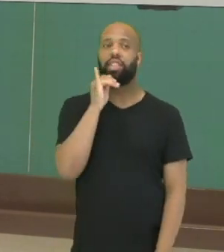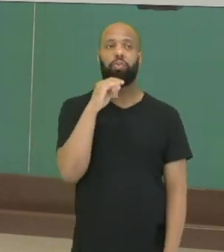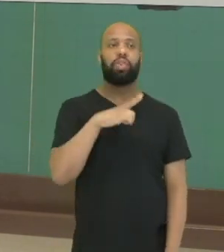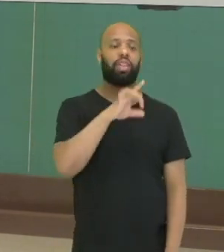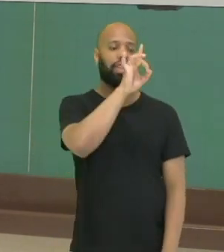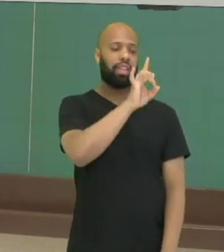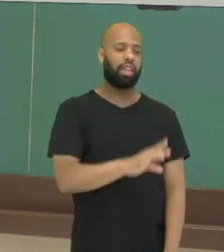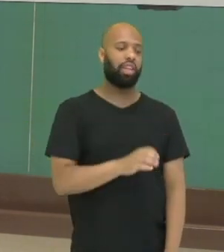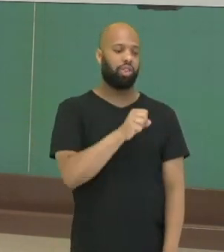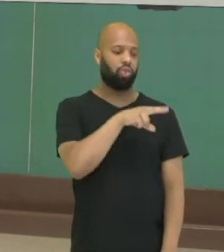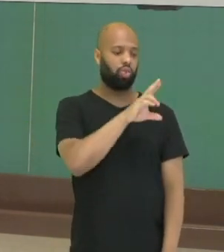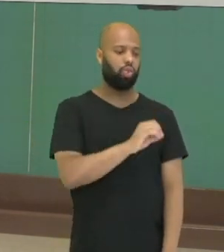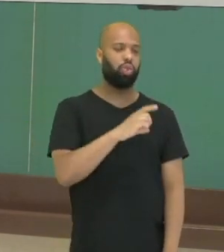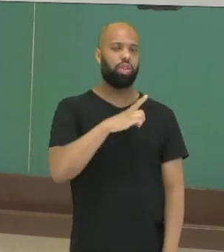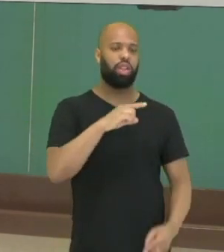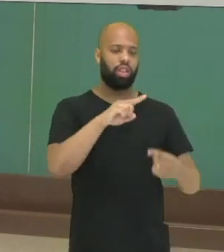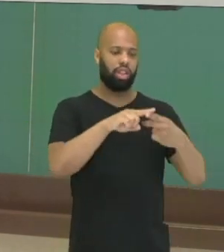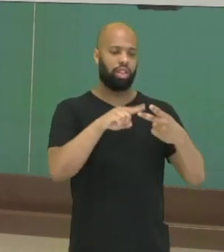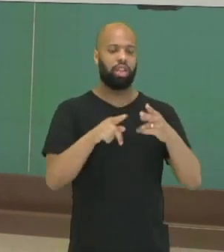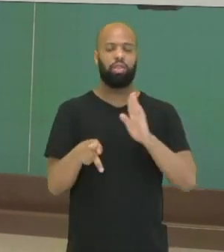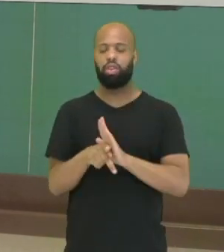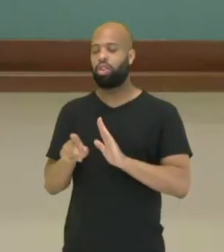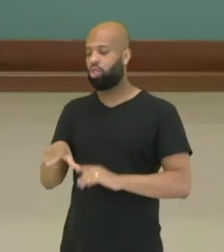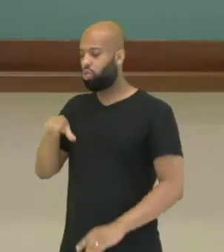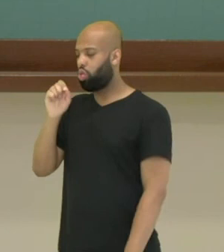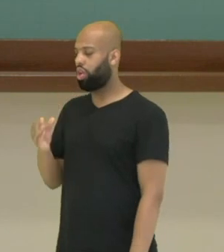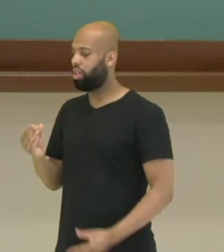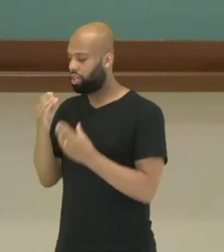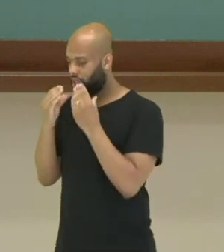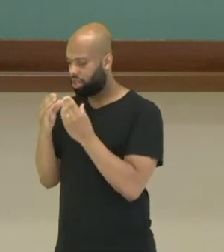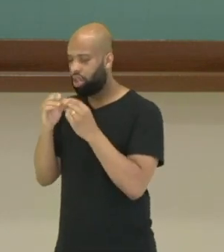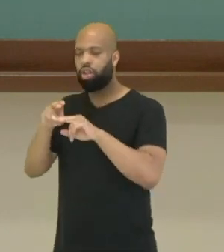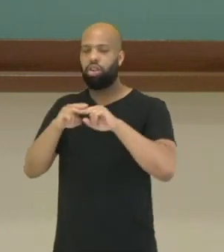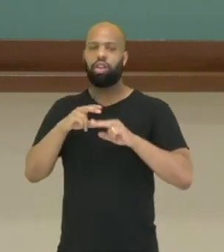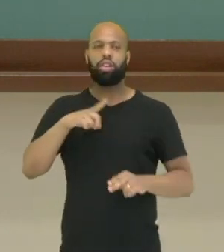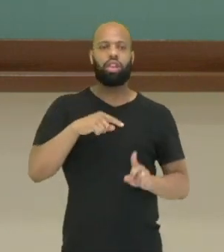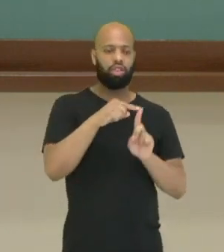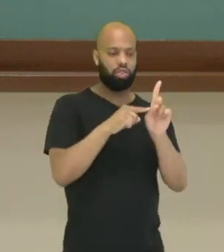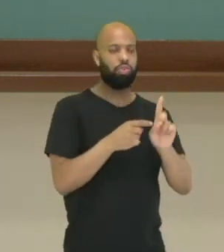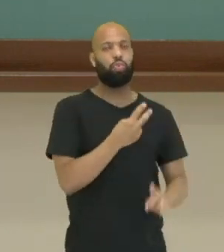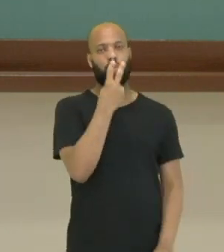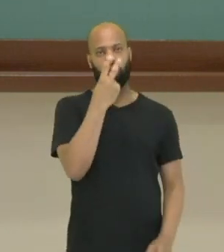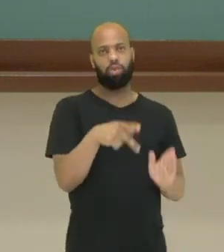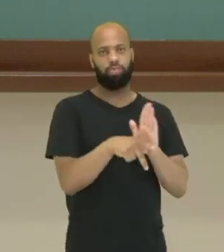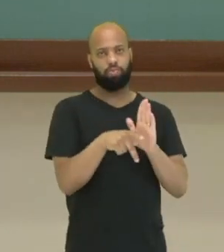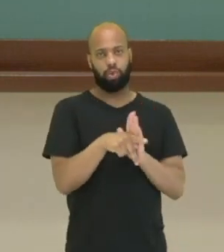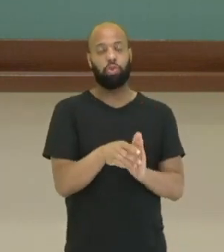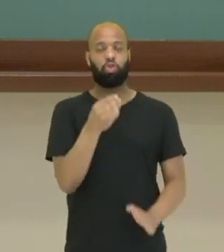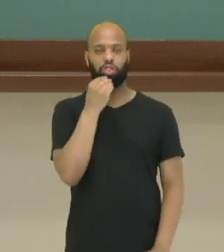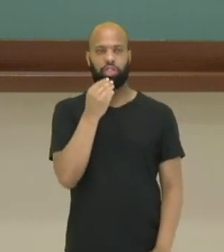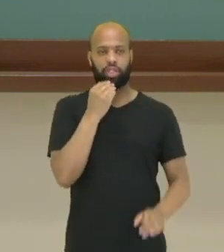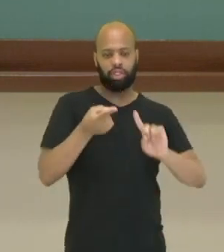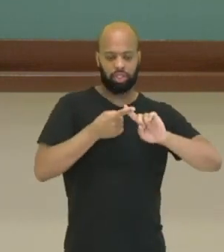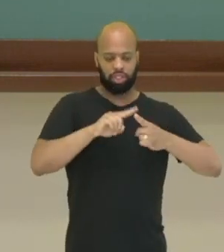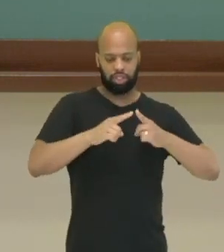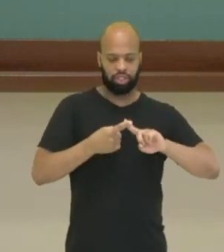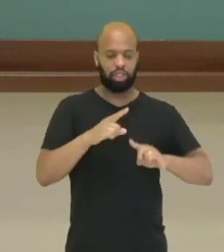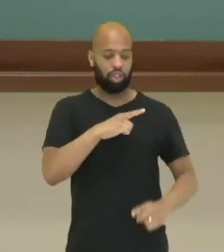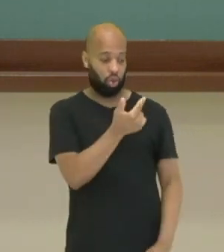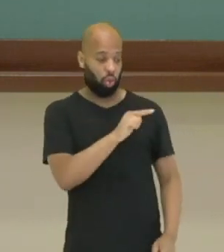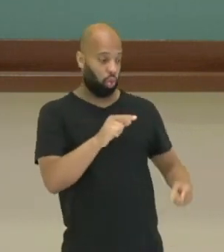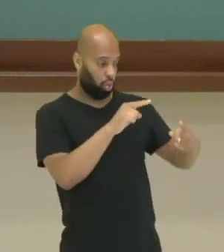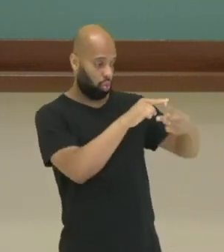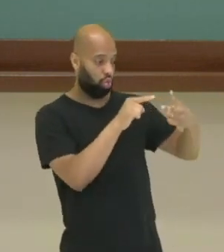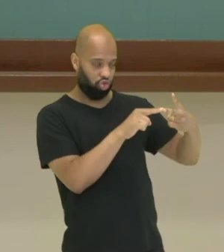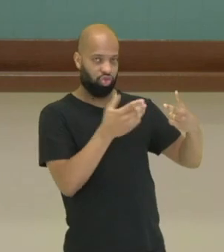suco eu tenho 2 opções de sanduíche. Portanto, eu tenho 2 possibilidades. Para esse outro suco, eu também